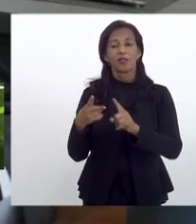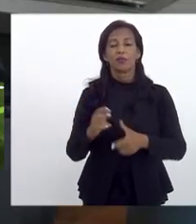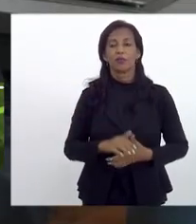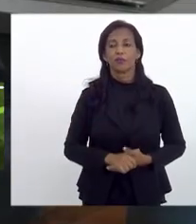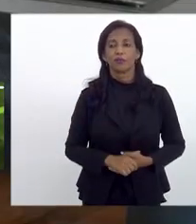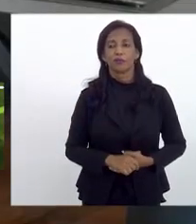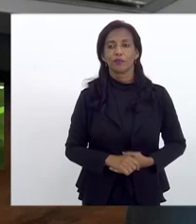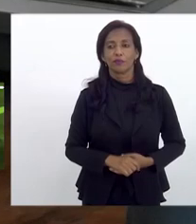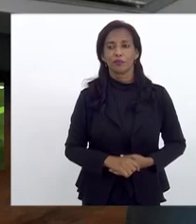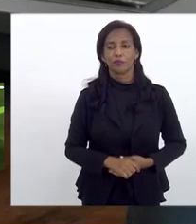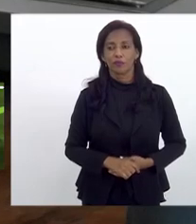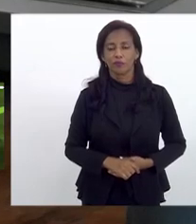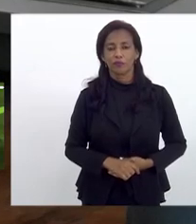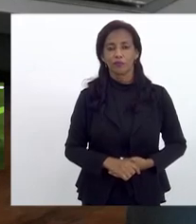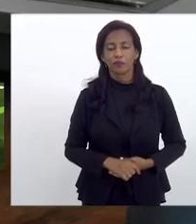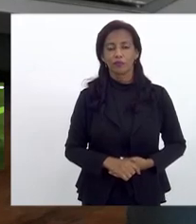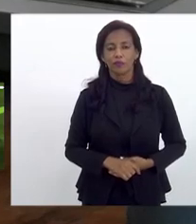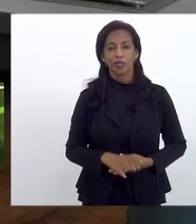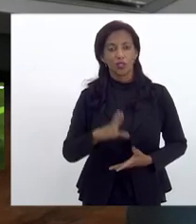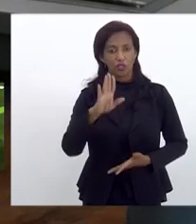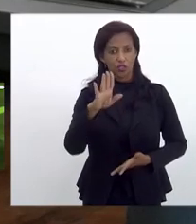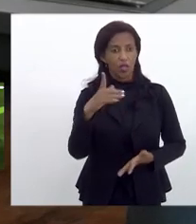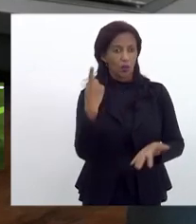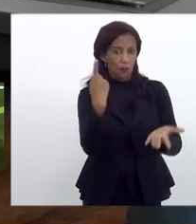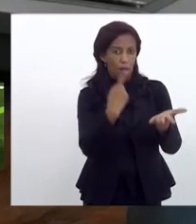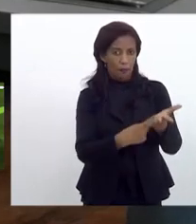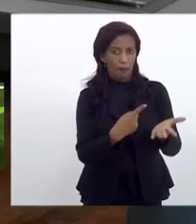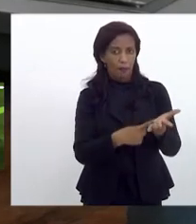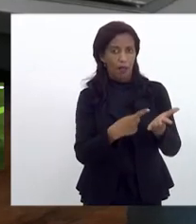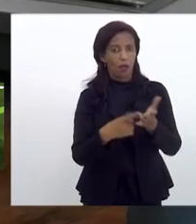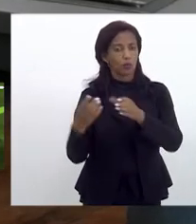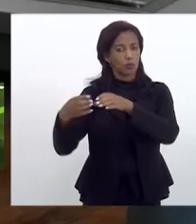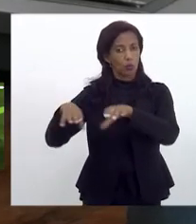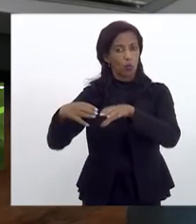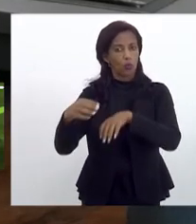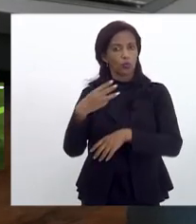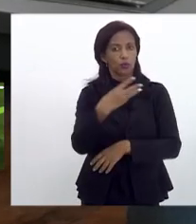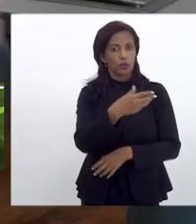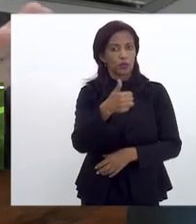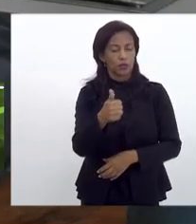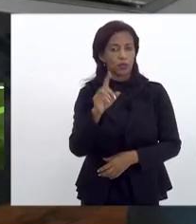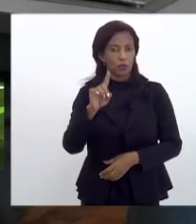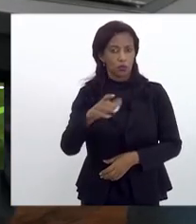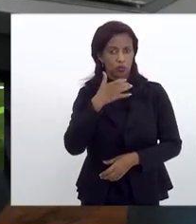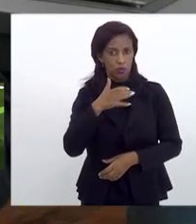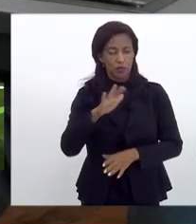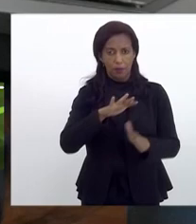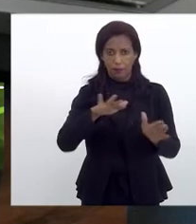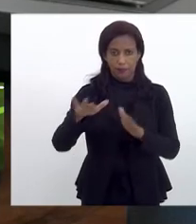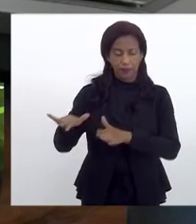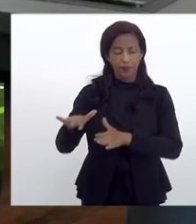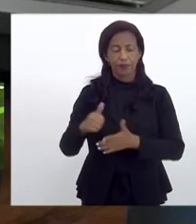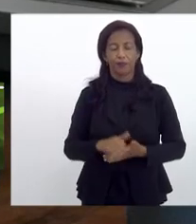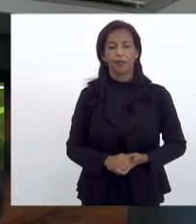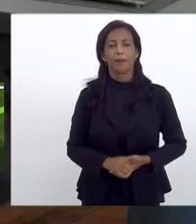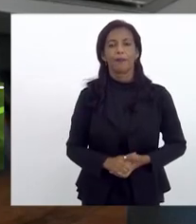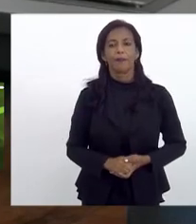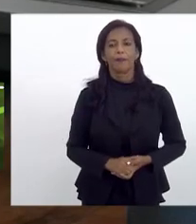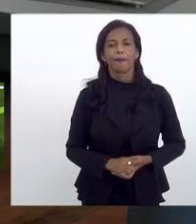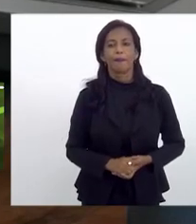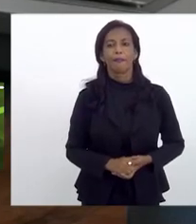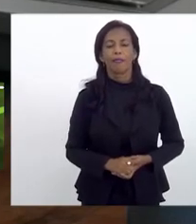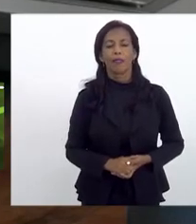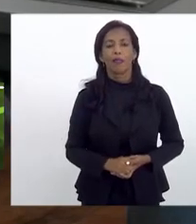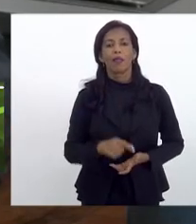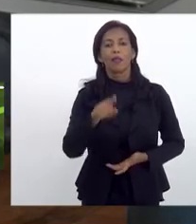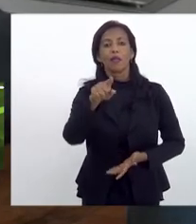levantar Já que a questão do marco Nós fizemos um acordo aqui De concluso homologados Até 31 de dezembro Contanto tem acordo Segundo ponto que eu quero destacar E